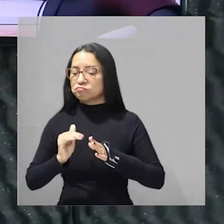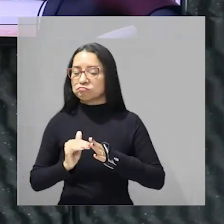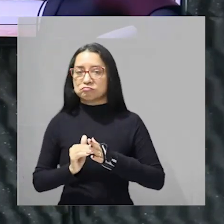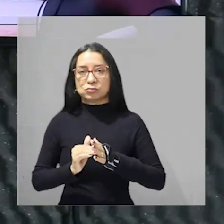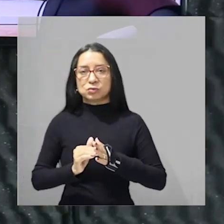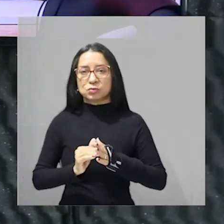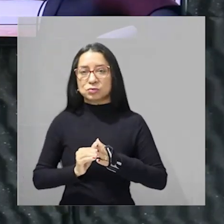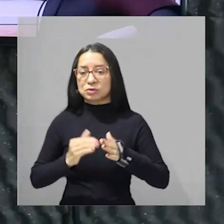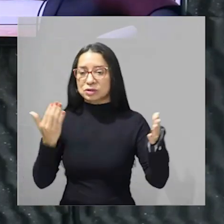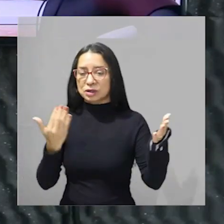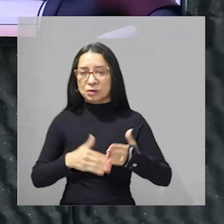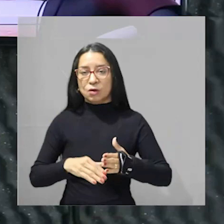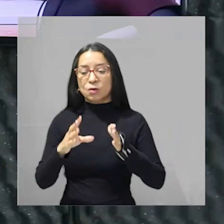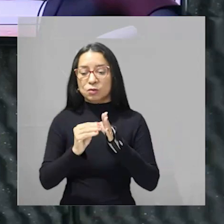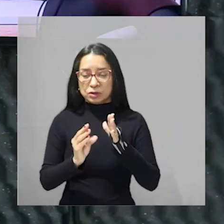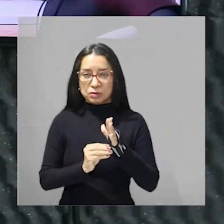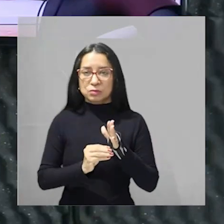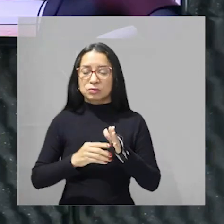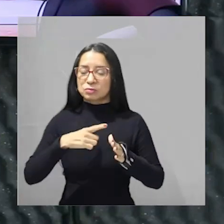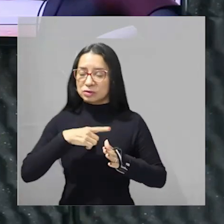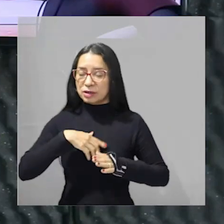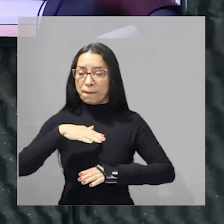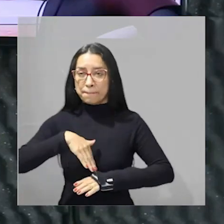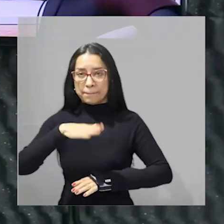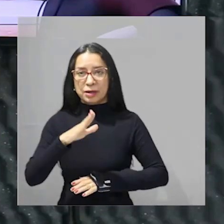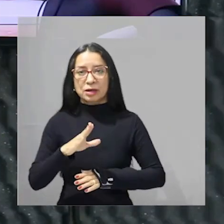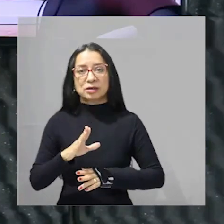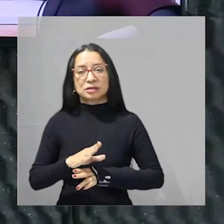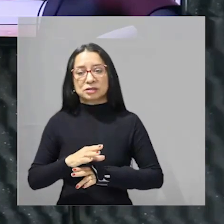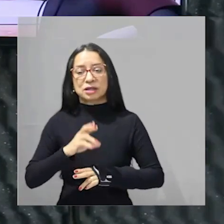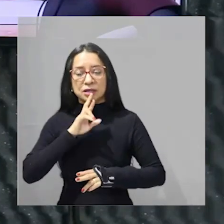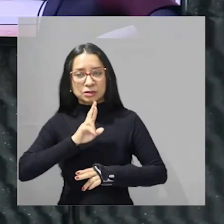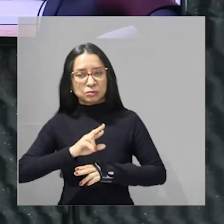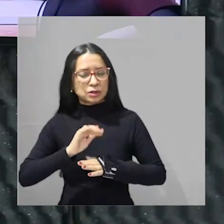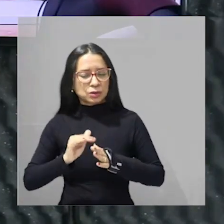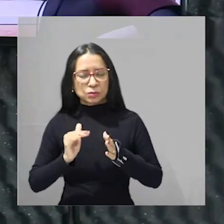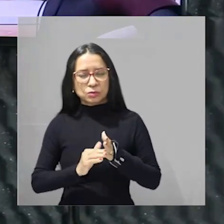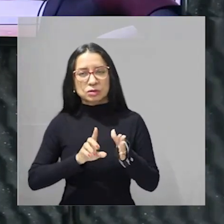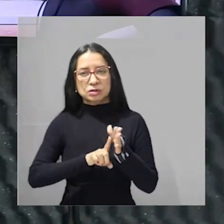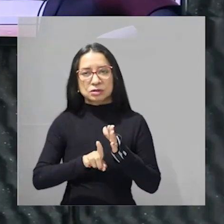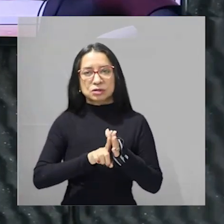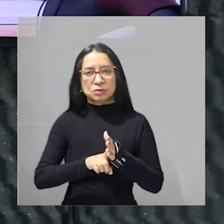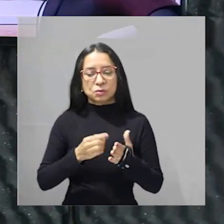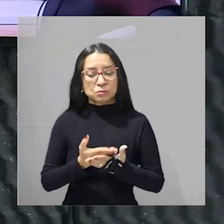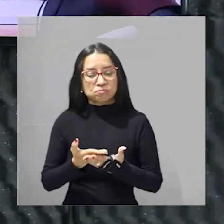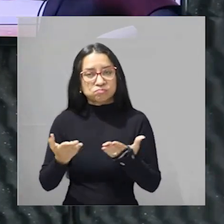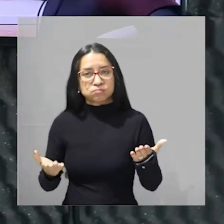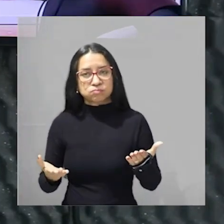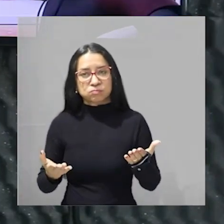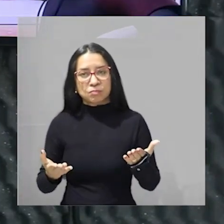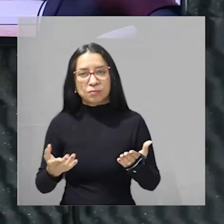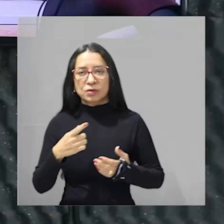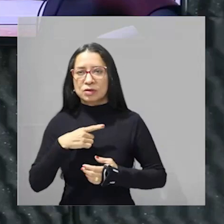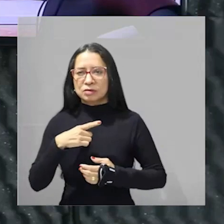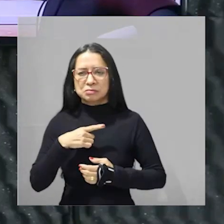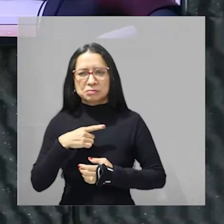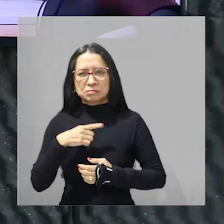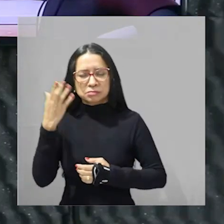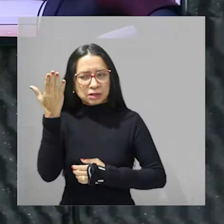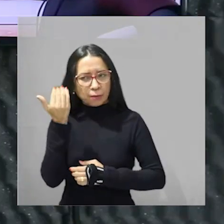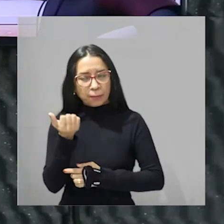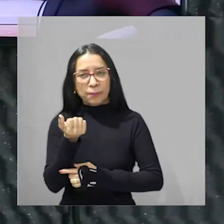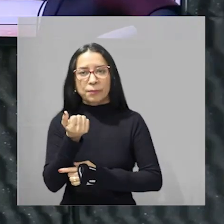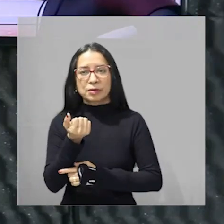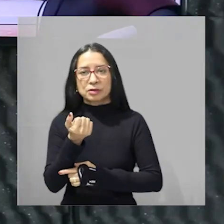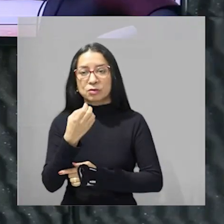dos conteúdos que mais caem e vamos responder todas essas questões para ti, galera, tá? Só para tu ter noção, são aí uma média de 24